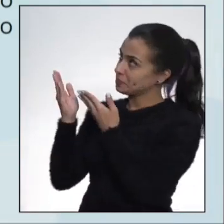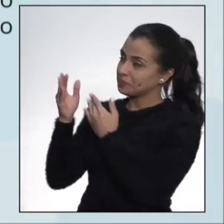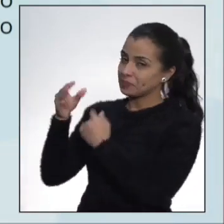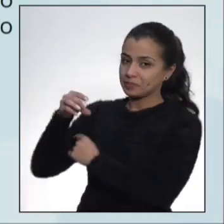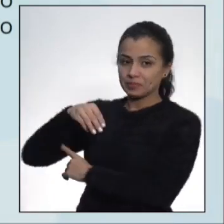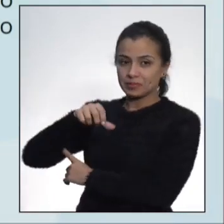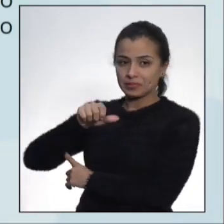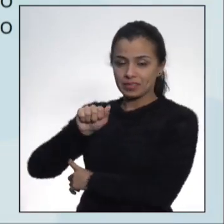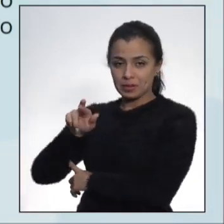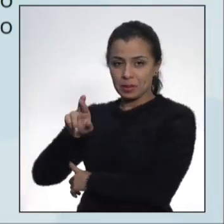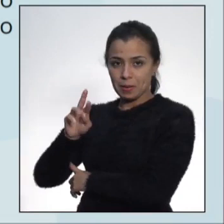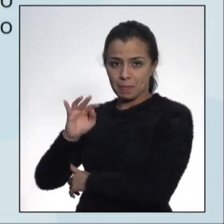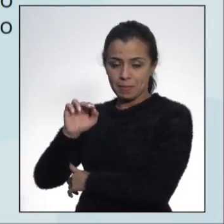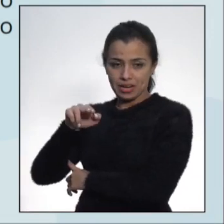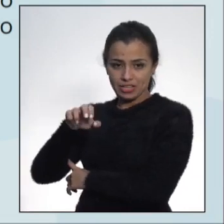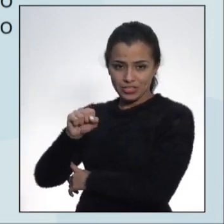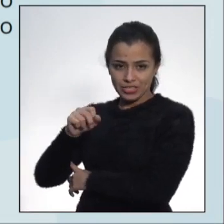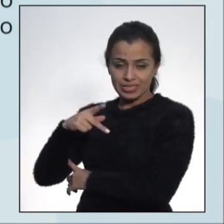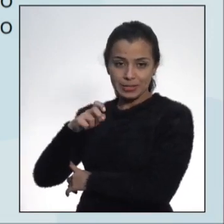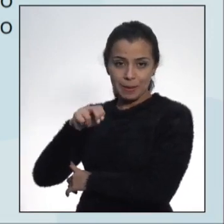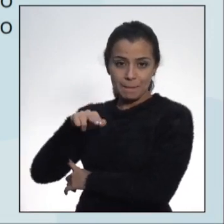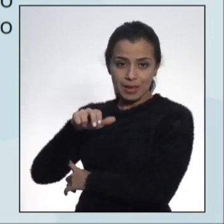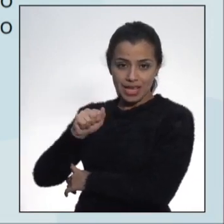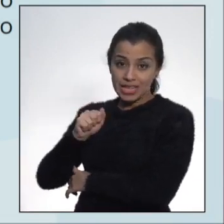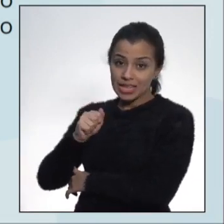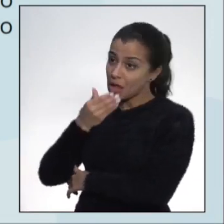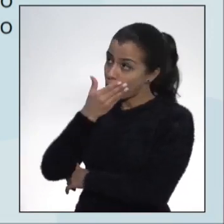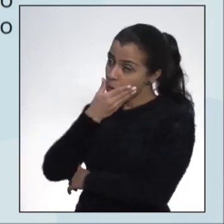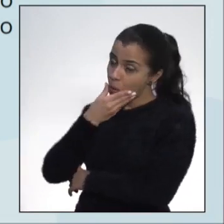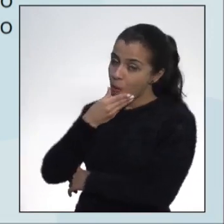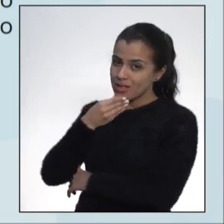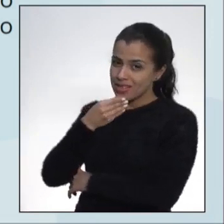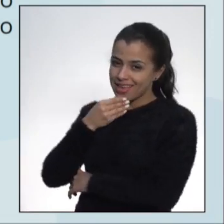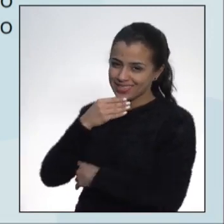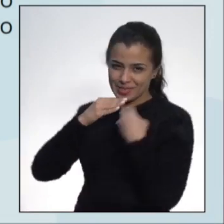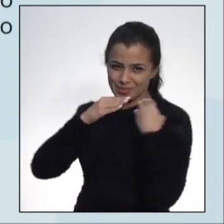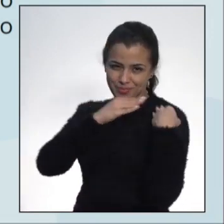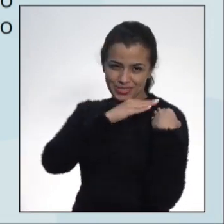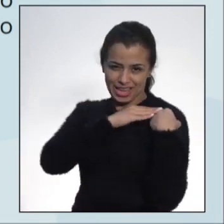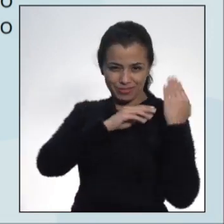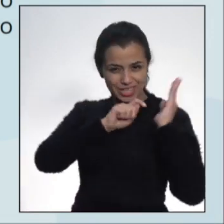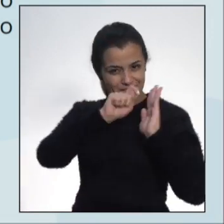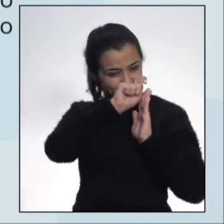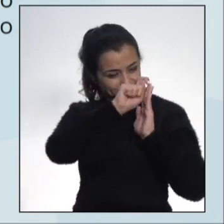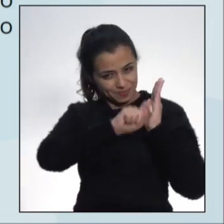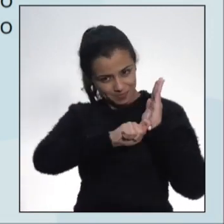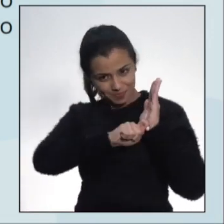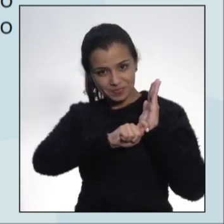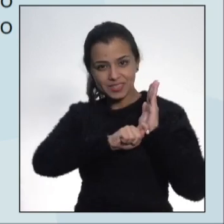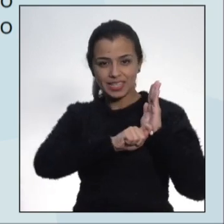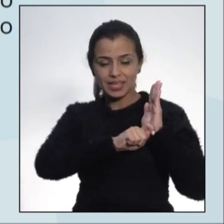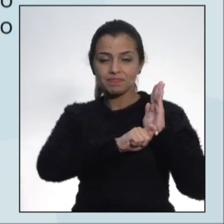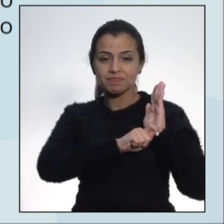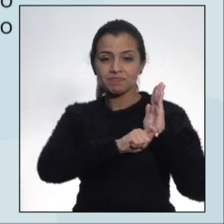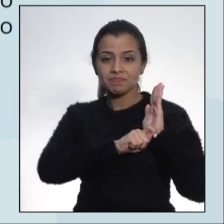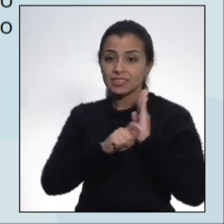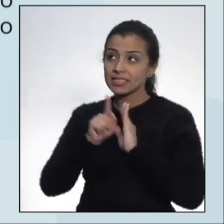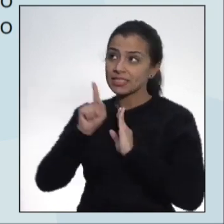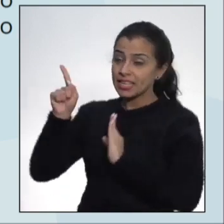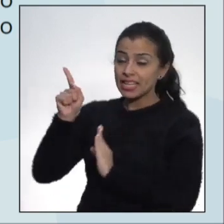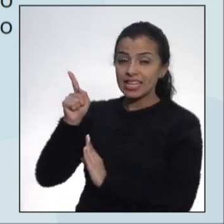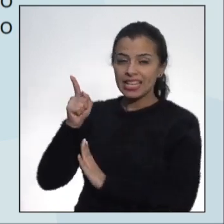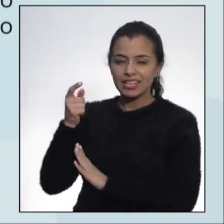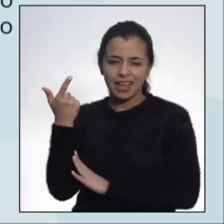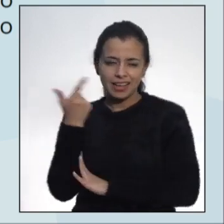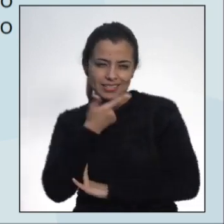Martins Pena foi um teatrólogo, né? O autor dessa história, né? Ele foi um teatrólogo do romantismo brasileiro que satirizou a